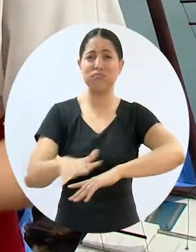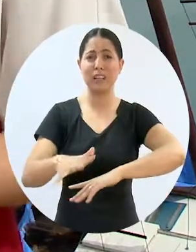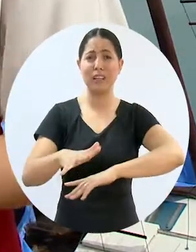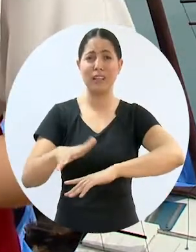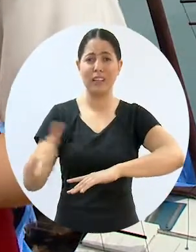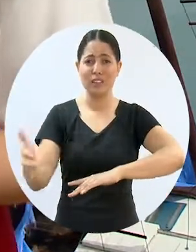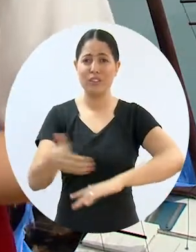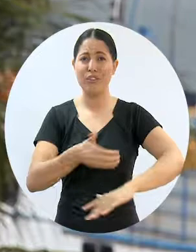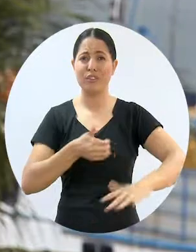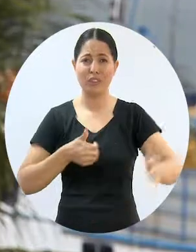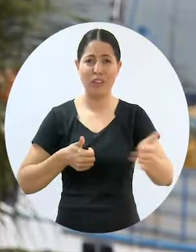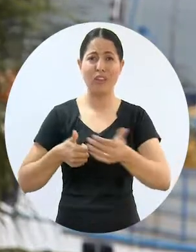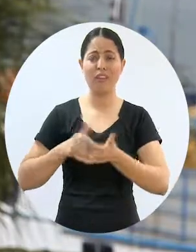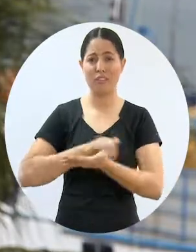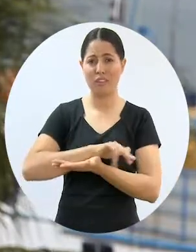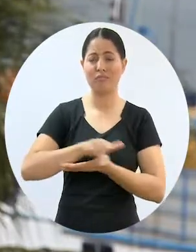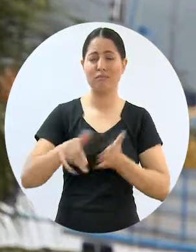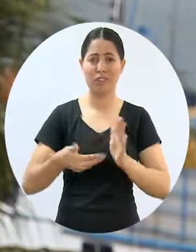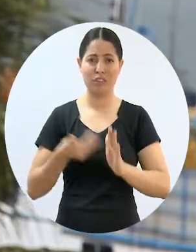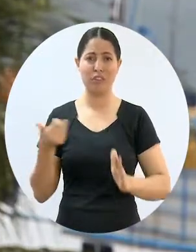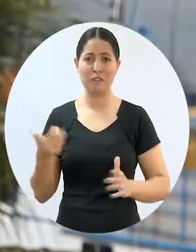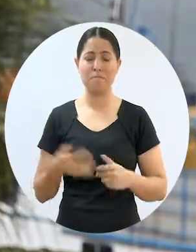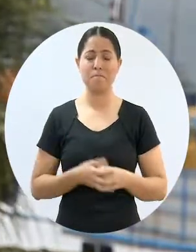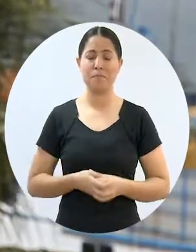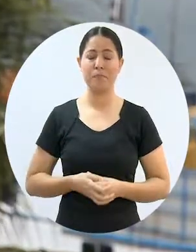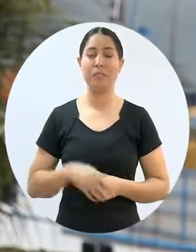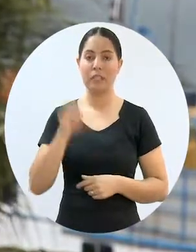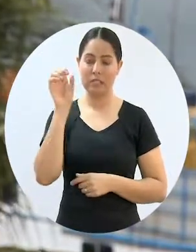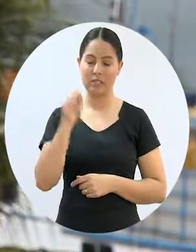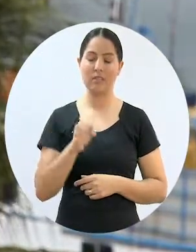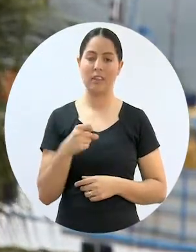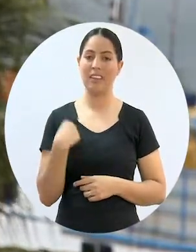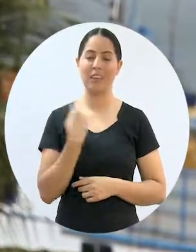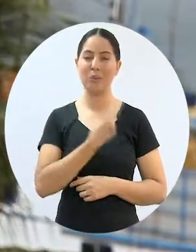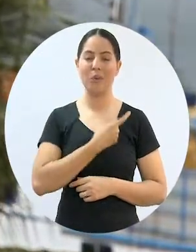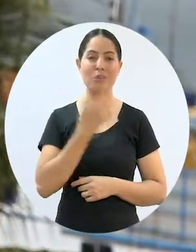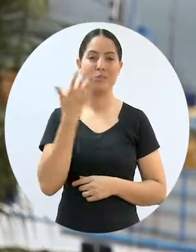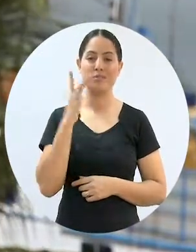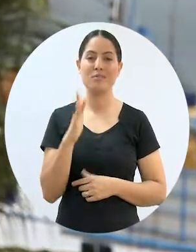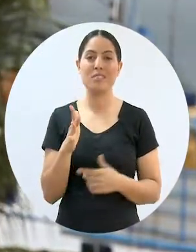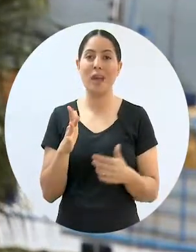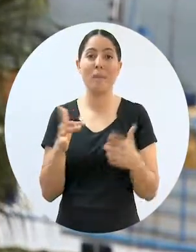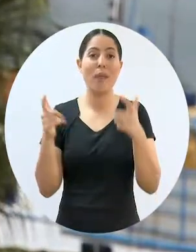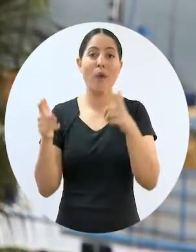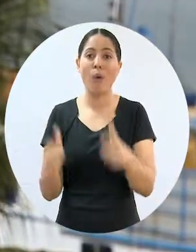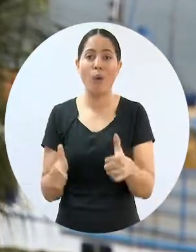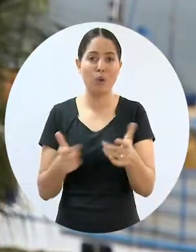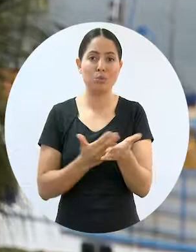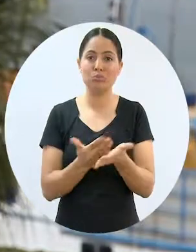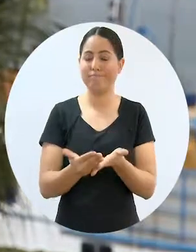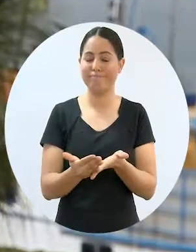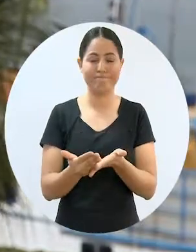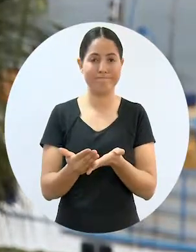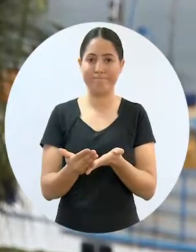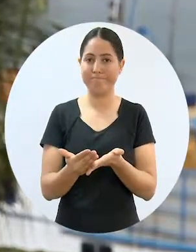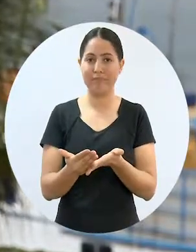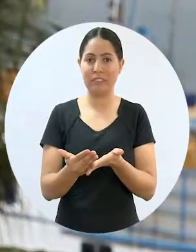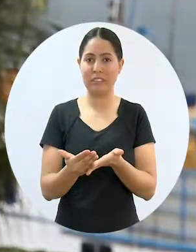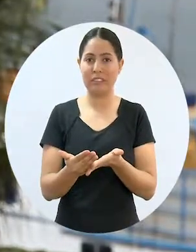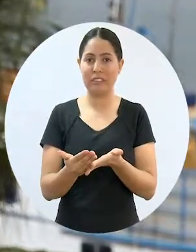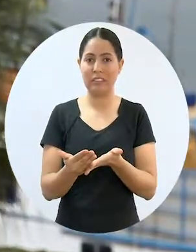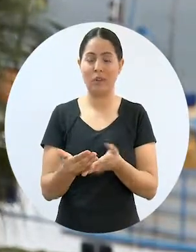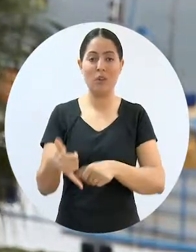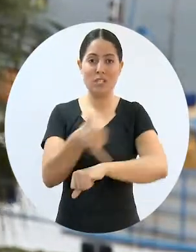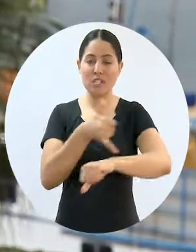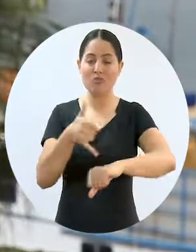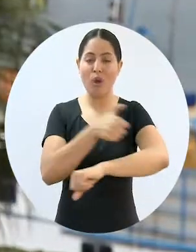mares e também das praias. E essa incerteza que ainda temos, né, de qual é o causador, né,